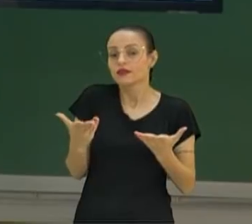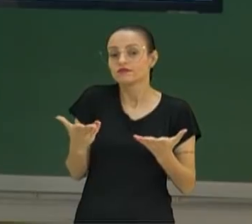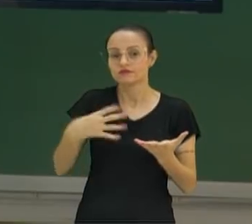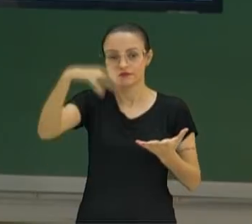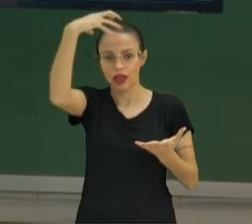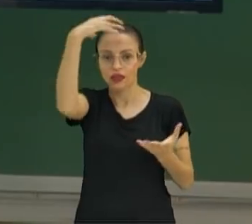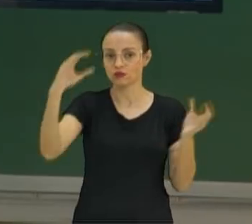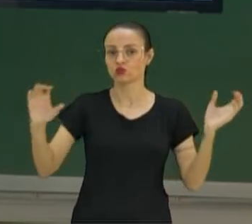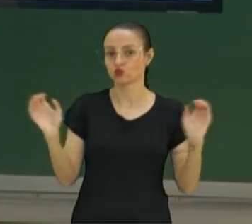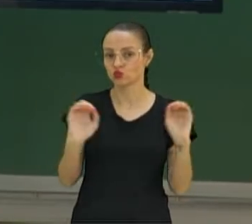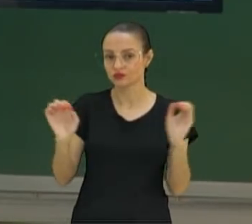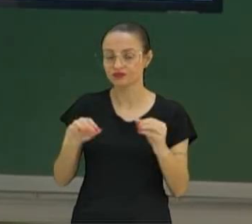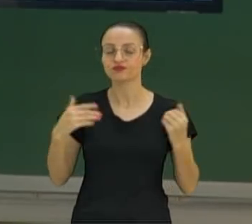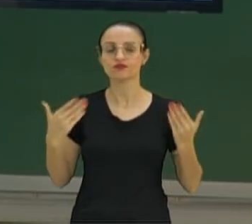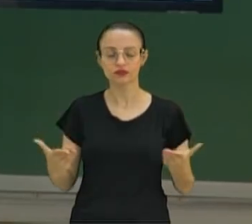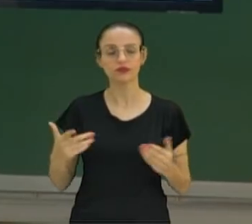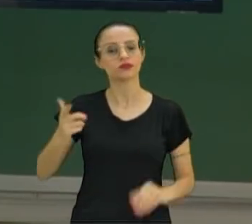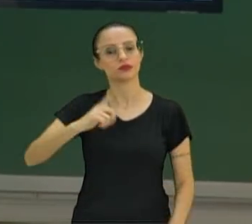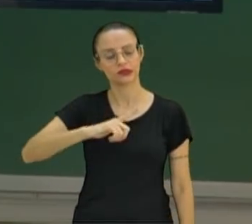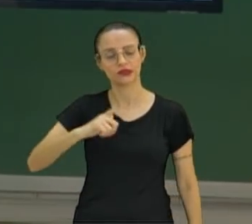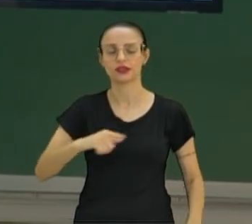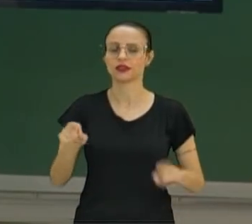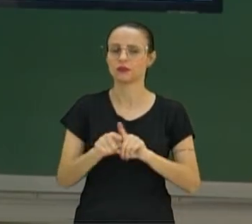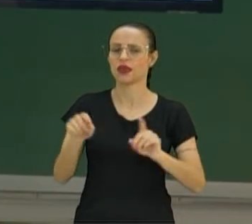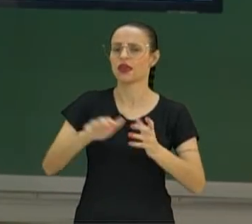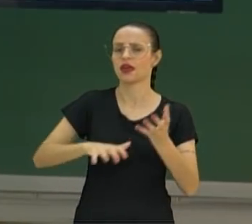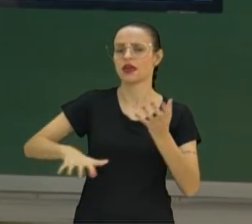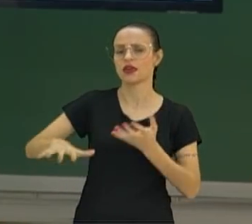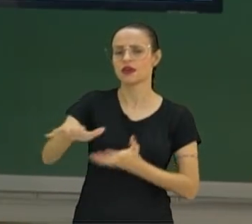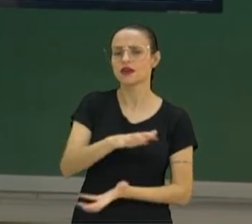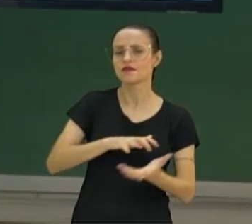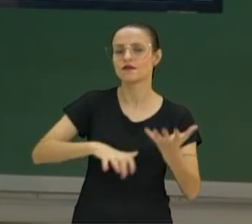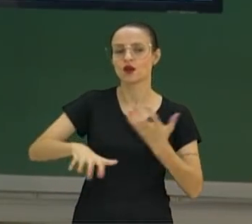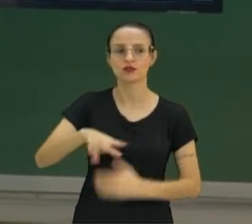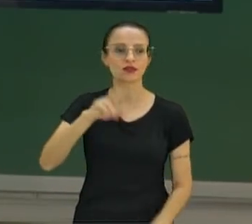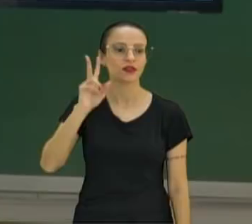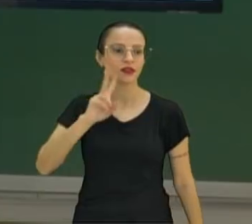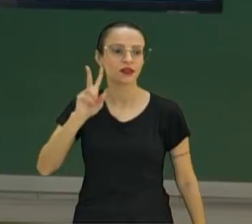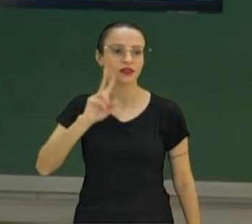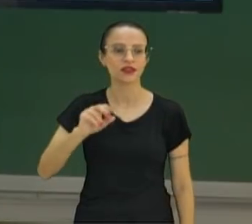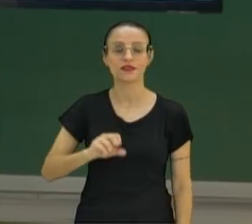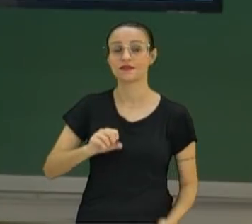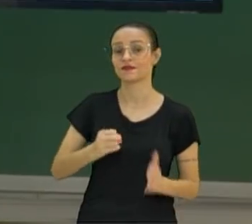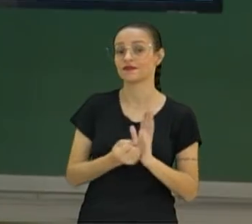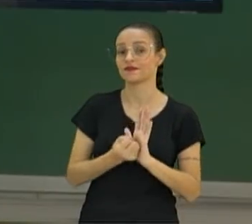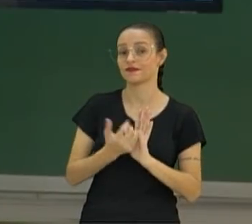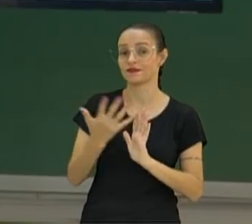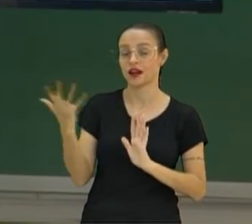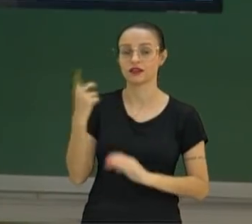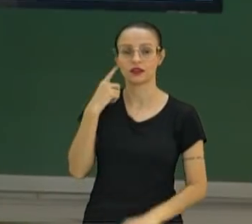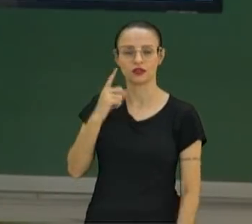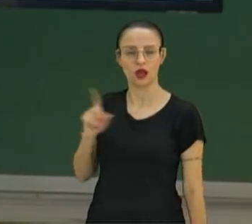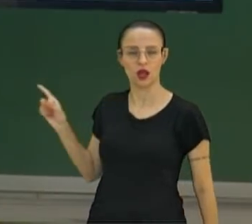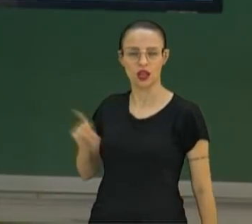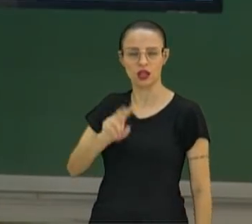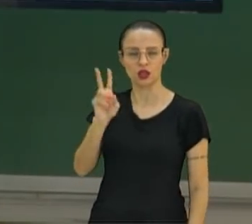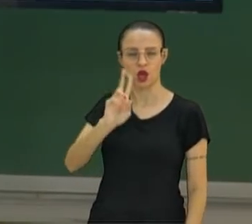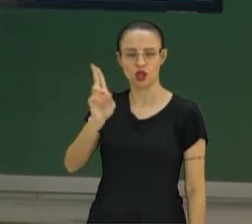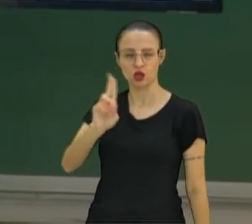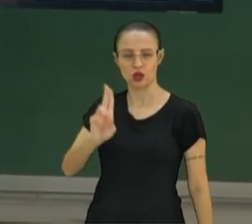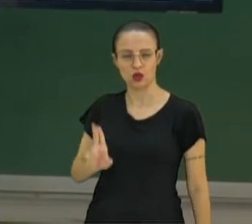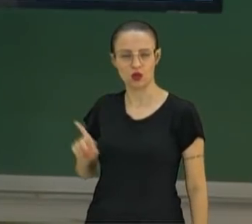reconhecido socialmente, daí nós vamos ter as revoltas, né? Lembrem delas: cabanagem, balaiada,